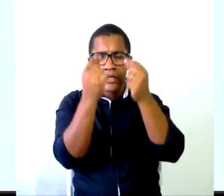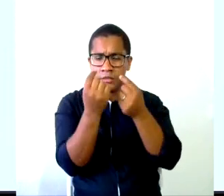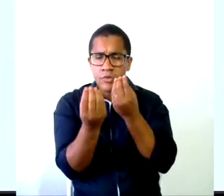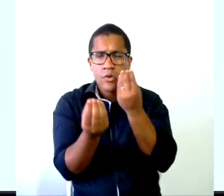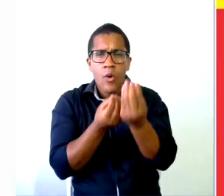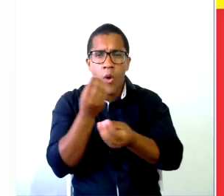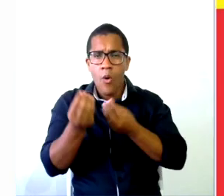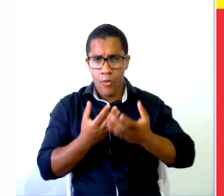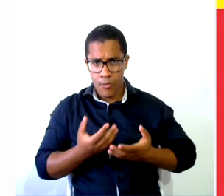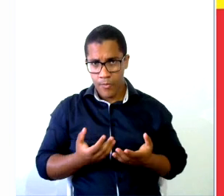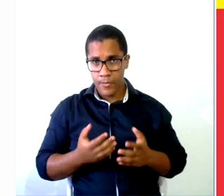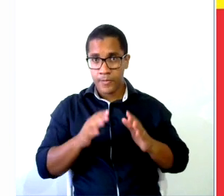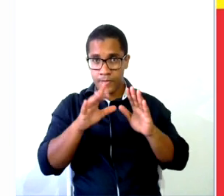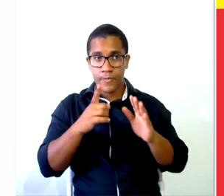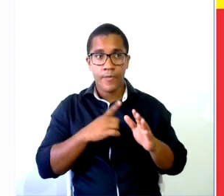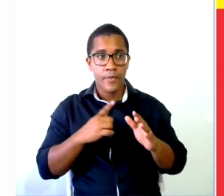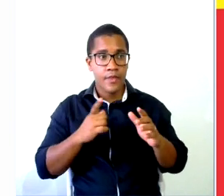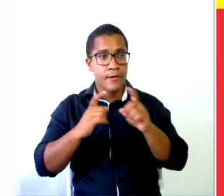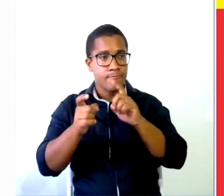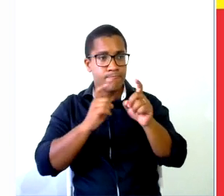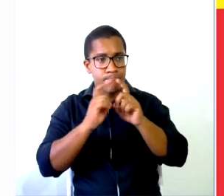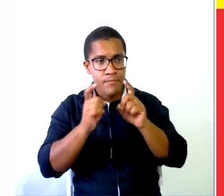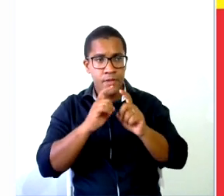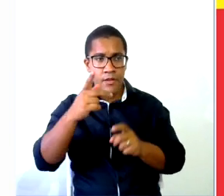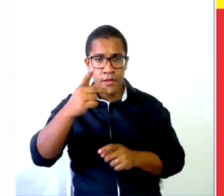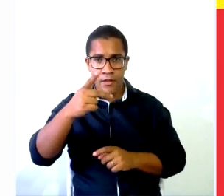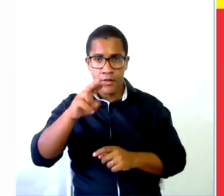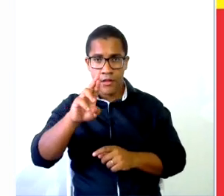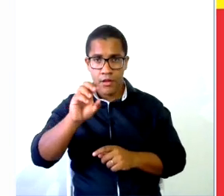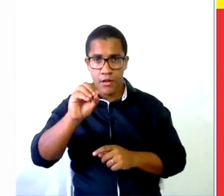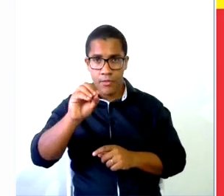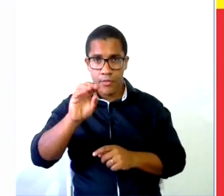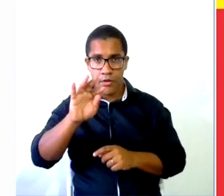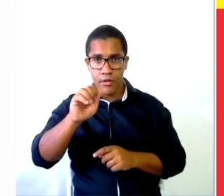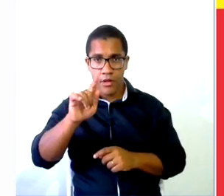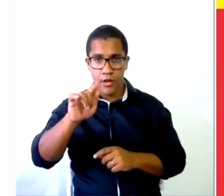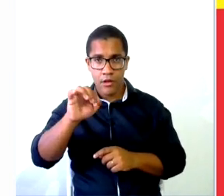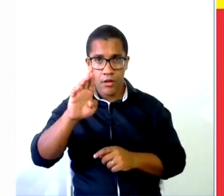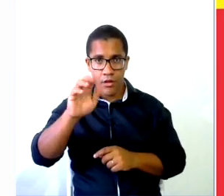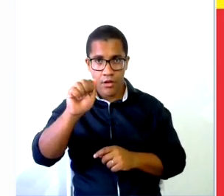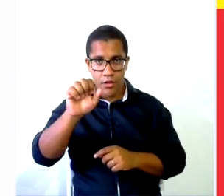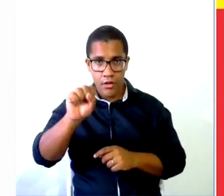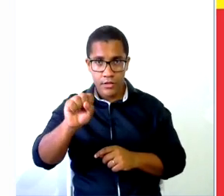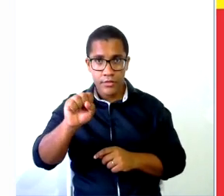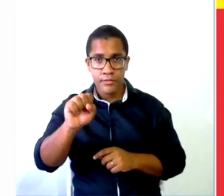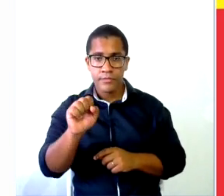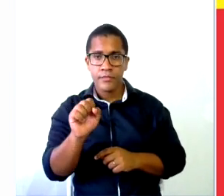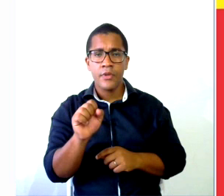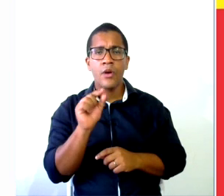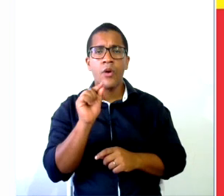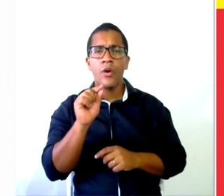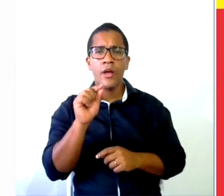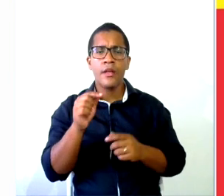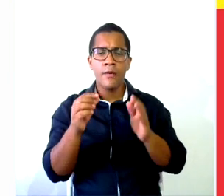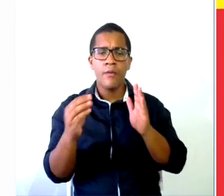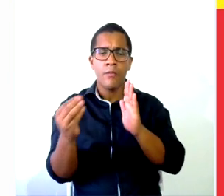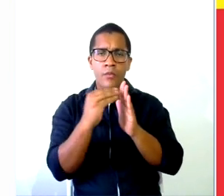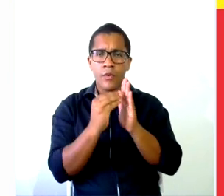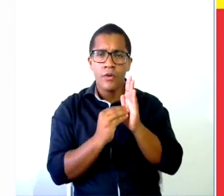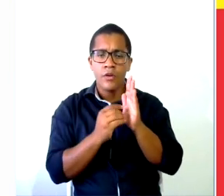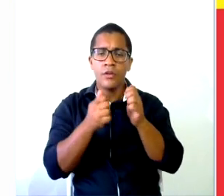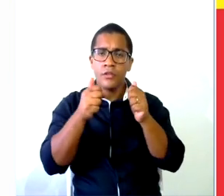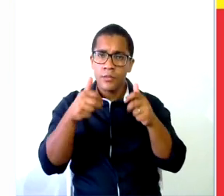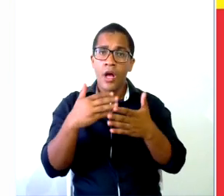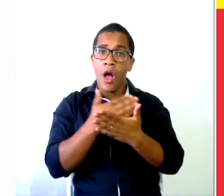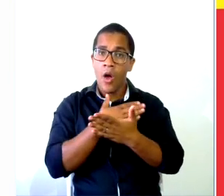trabalho na Grécia? Então, no diálogo de Protágoras, né, são mencionados o quê? São